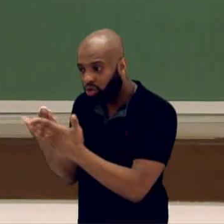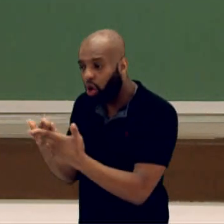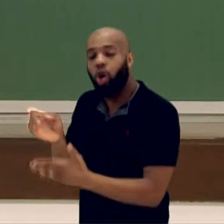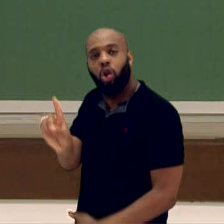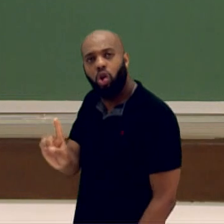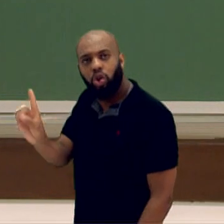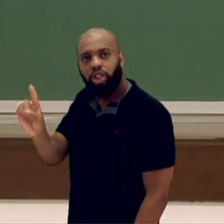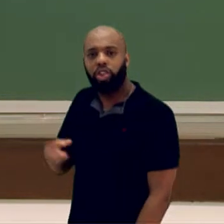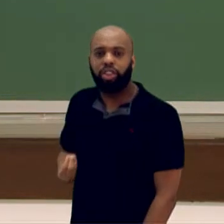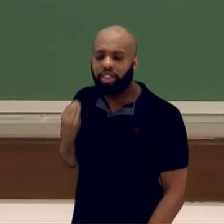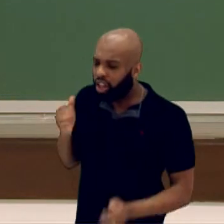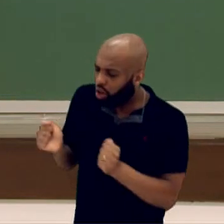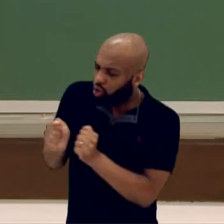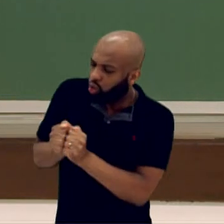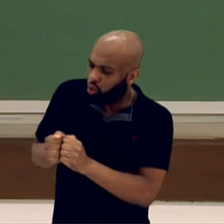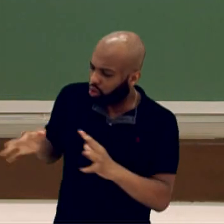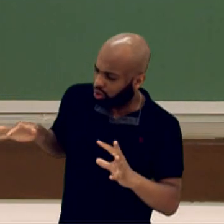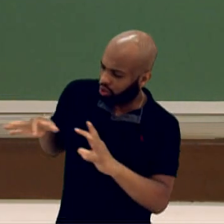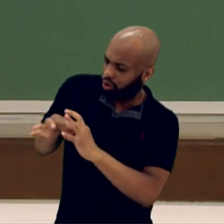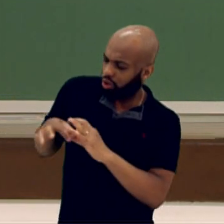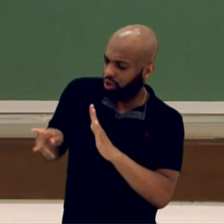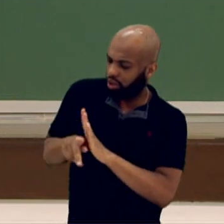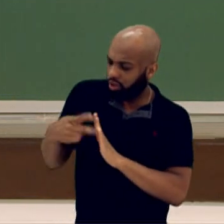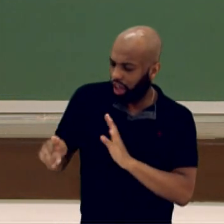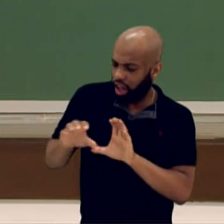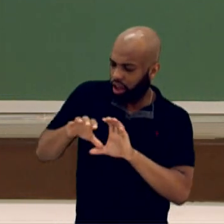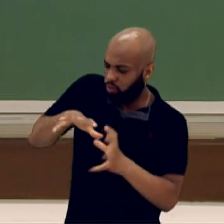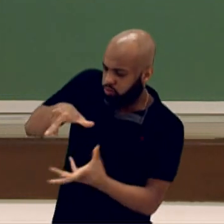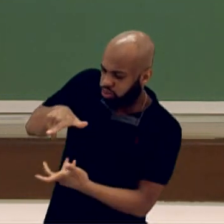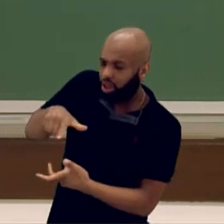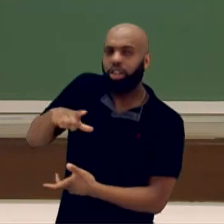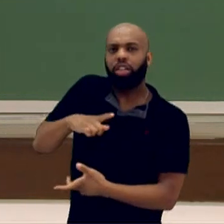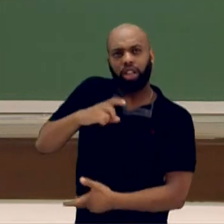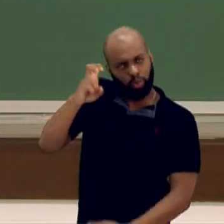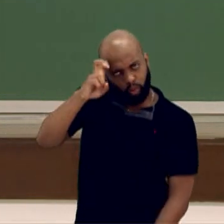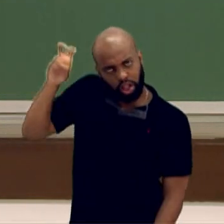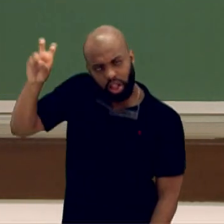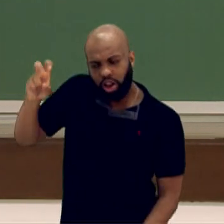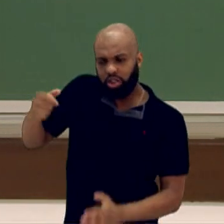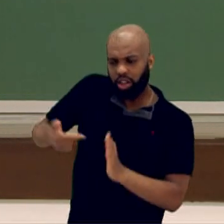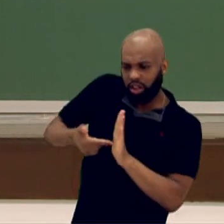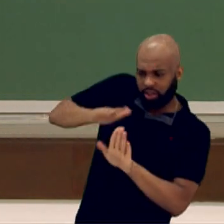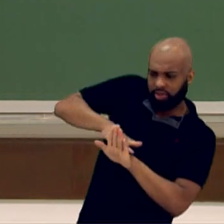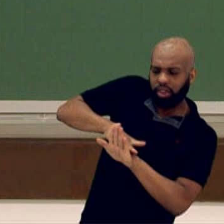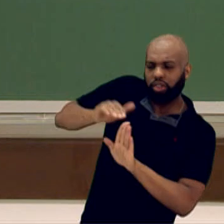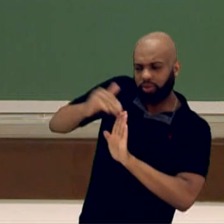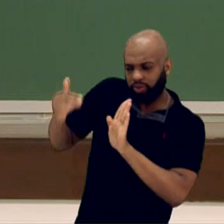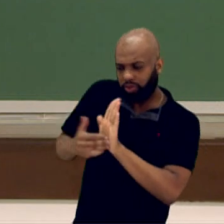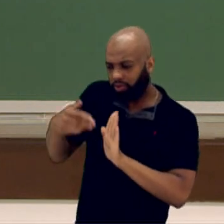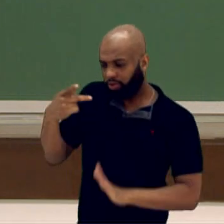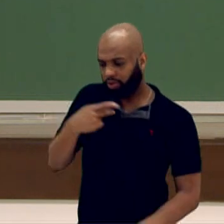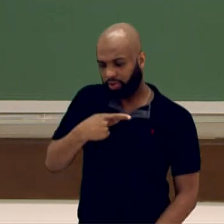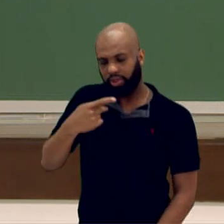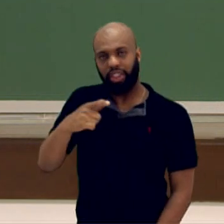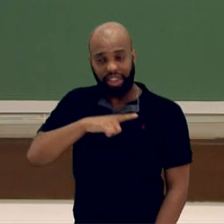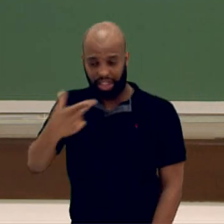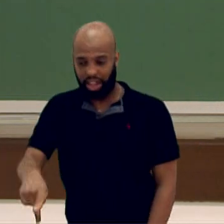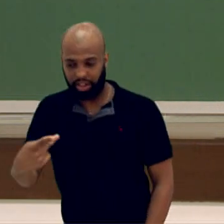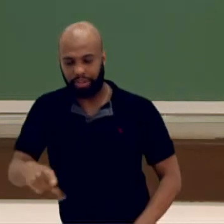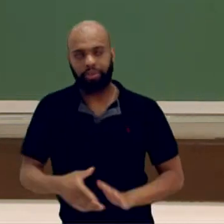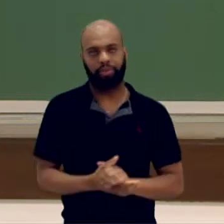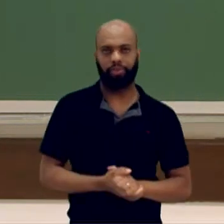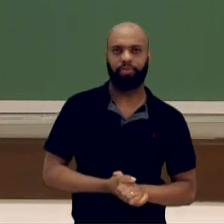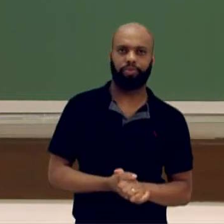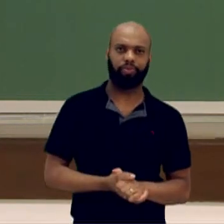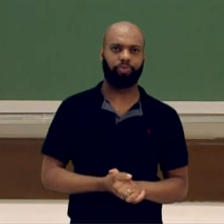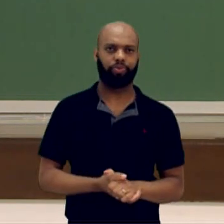estão integrados com o nosso mundo. Tá? Existe uma inteligência por trás de tudo que existe aqui. Tá? A gente já vai voltar nesse ponto